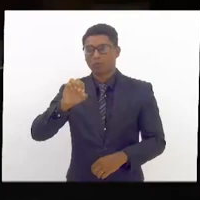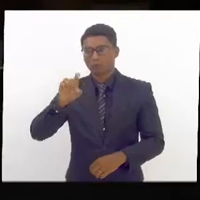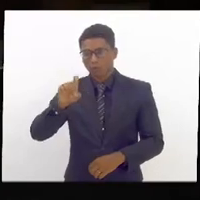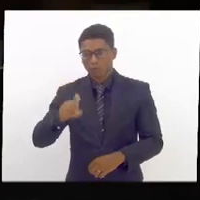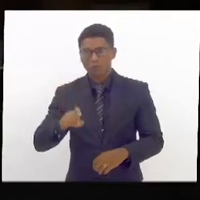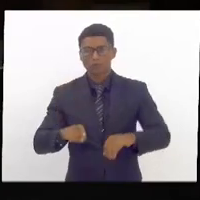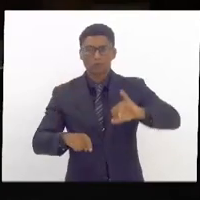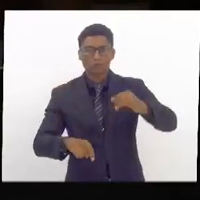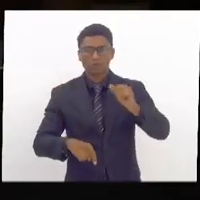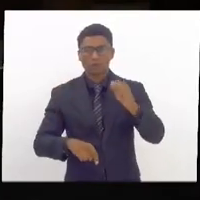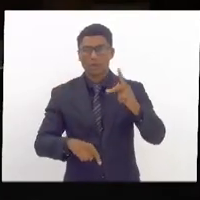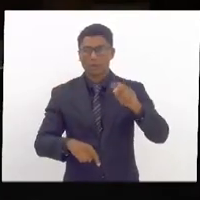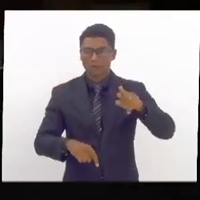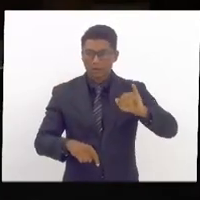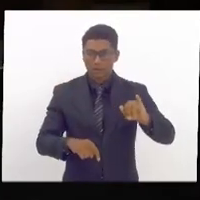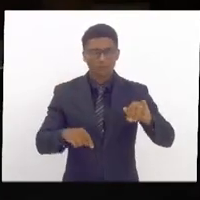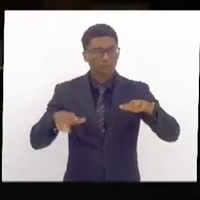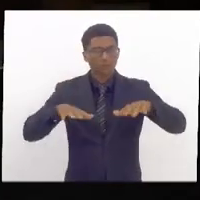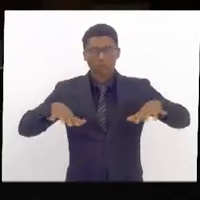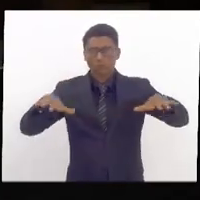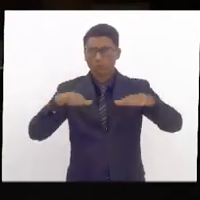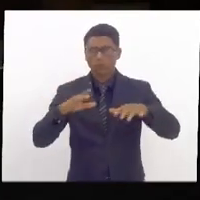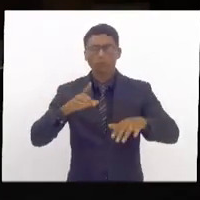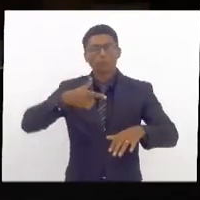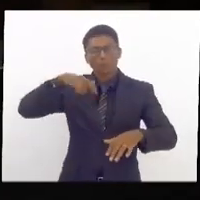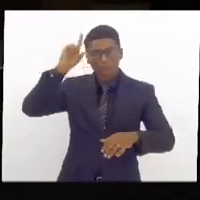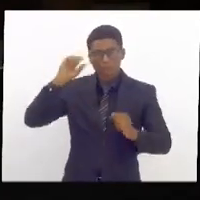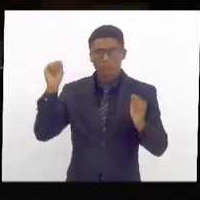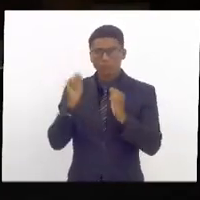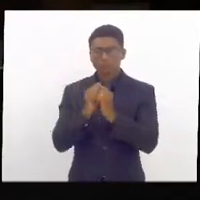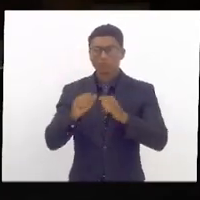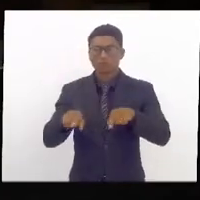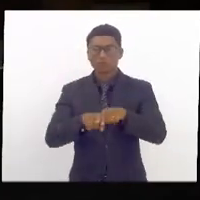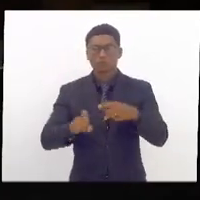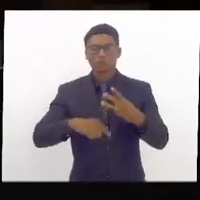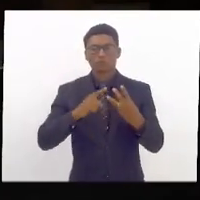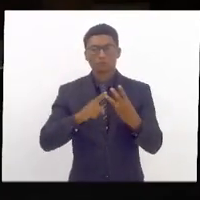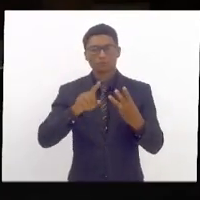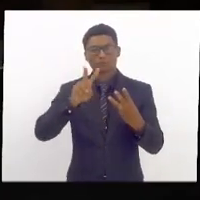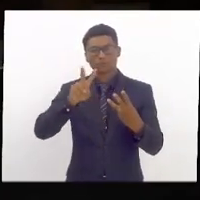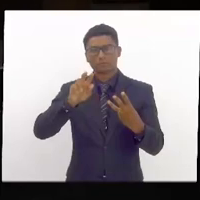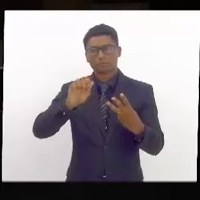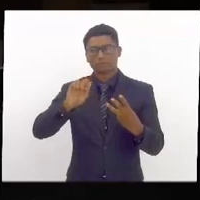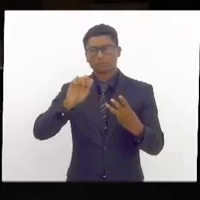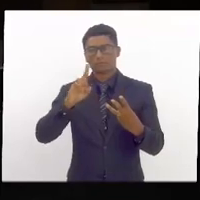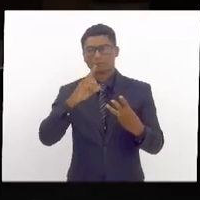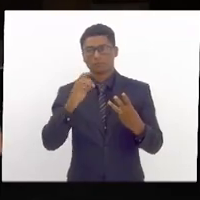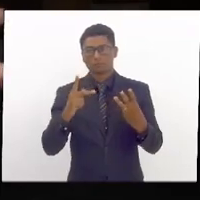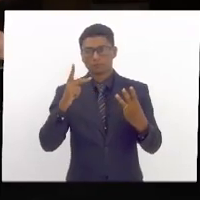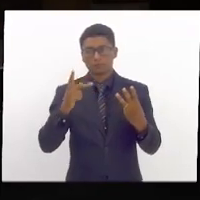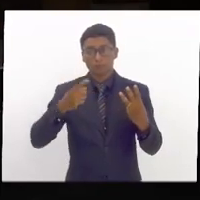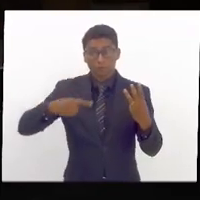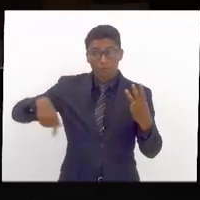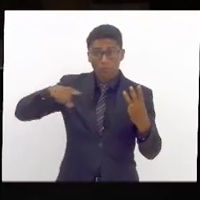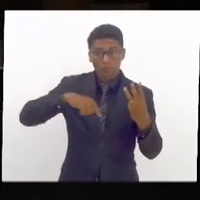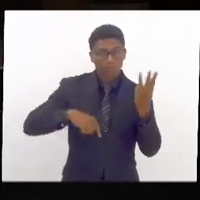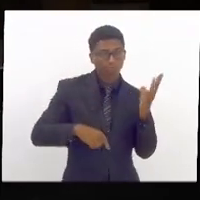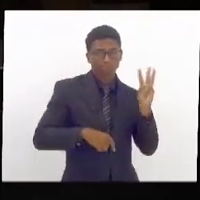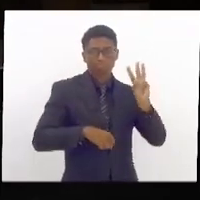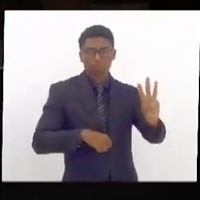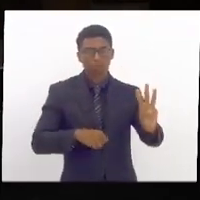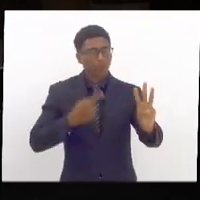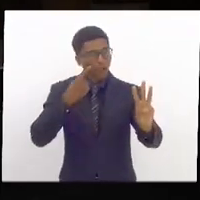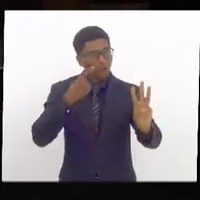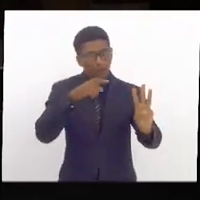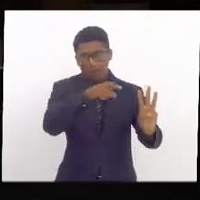todas as fiscalizações, o deputado Luiz Paulo participou de todas, como também o deputado Valdec. E nós observamos a decadência do sistema como um todo.